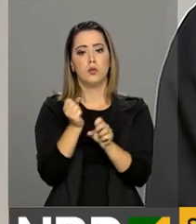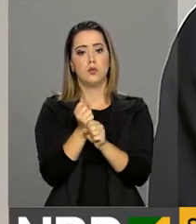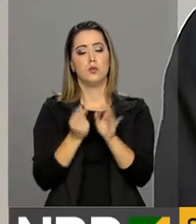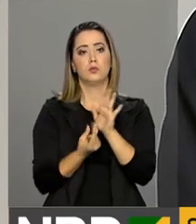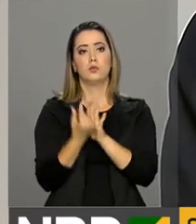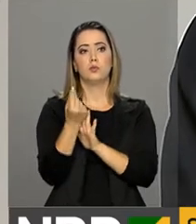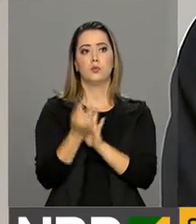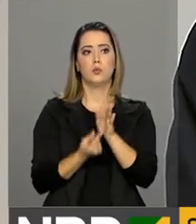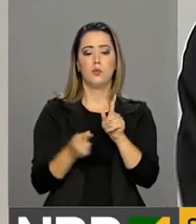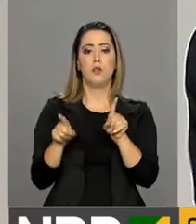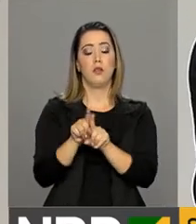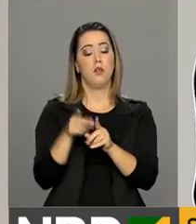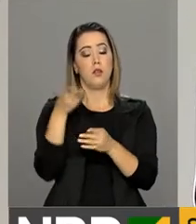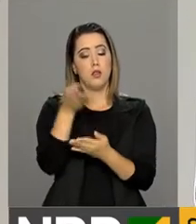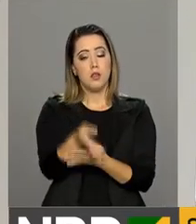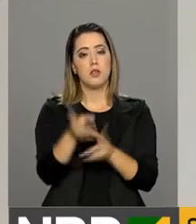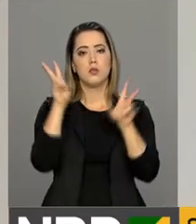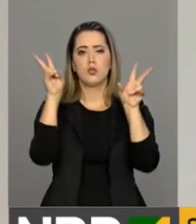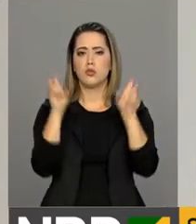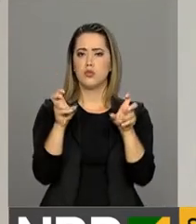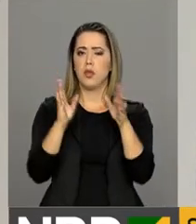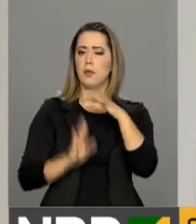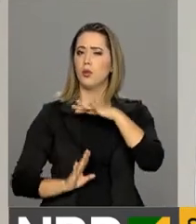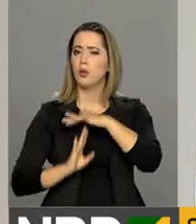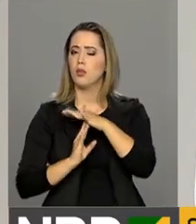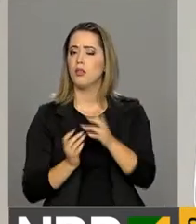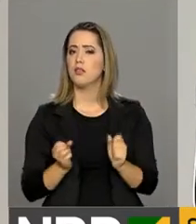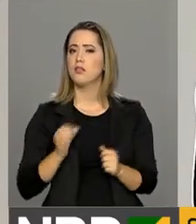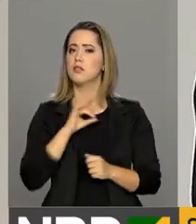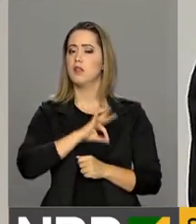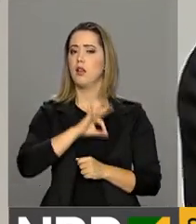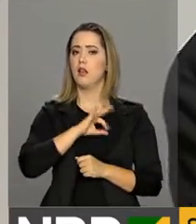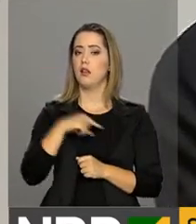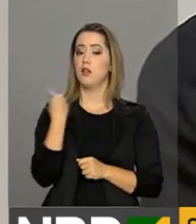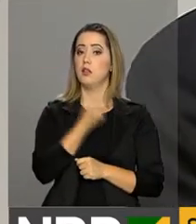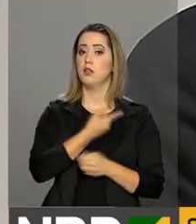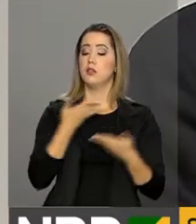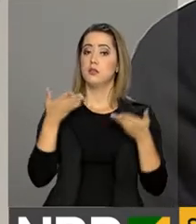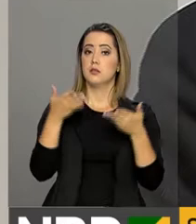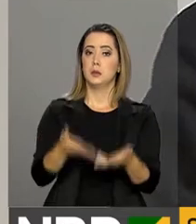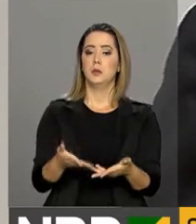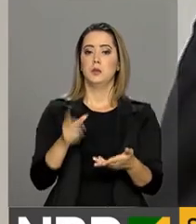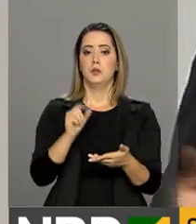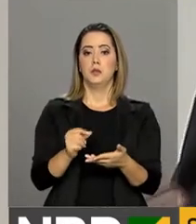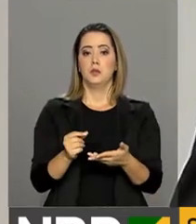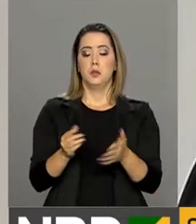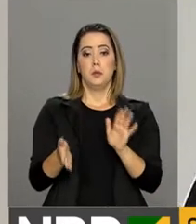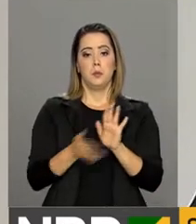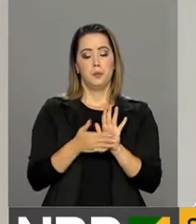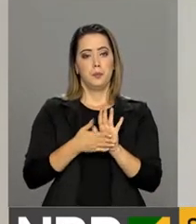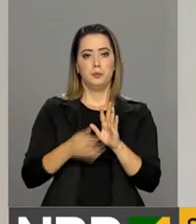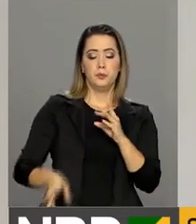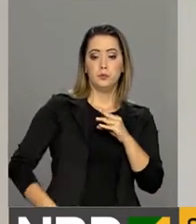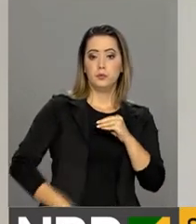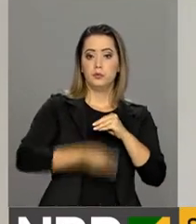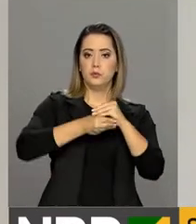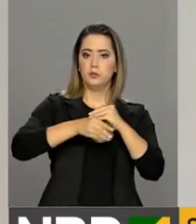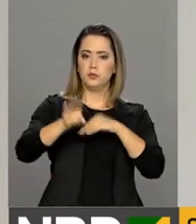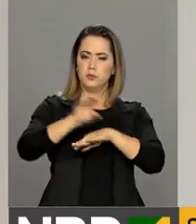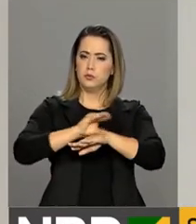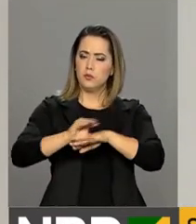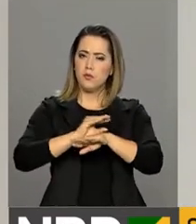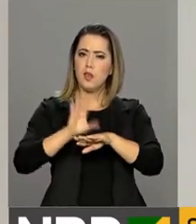e neste tópico do teto salarial nós estamos patrocinando uma proposta de emenda constitucional